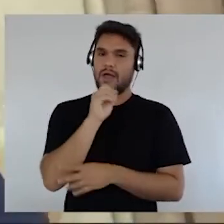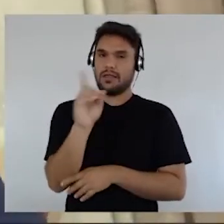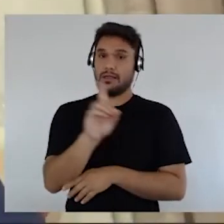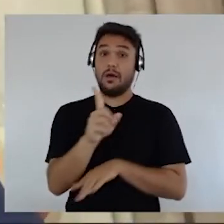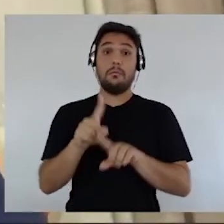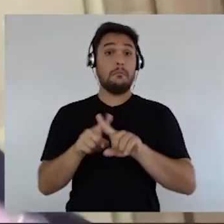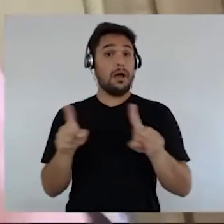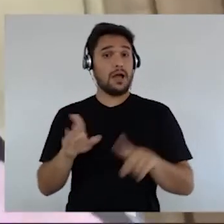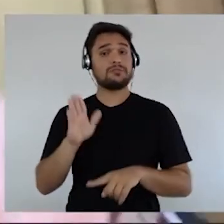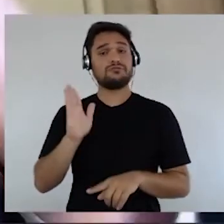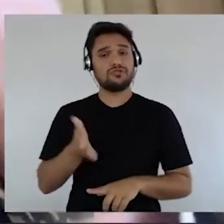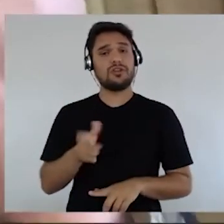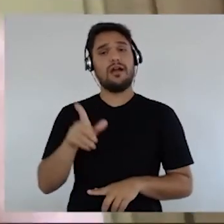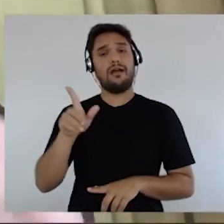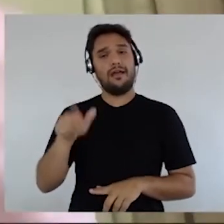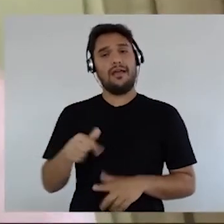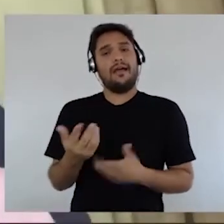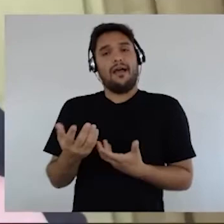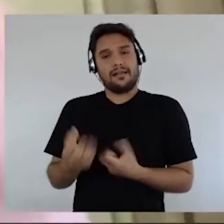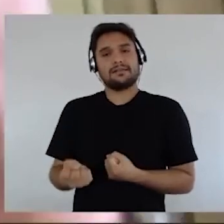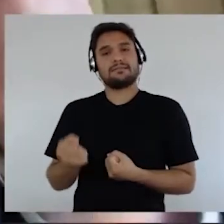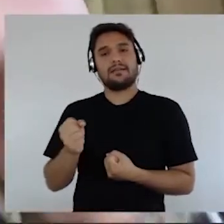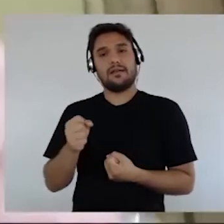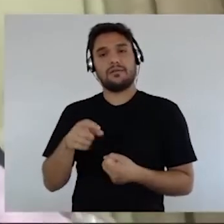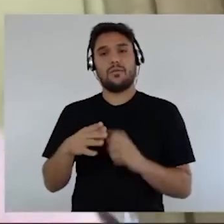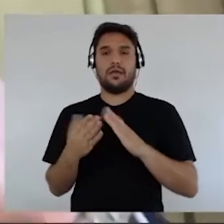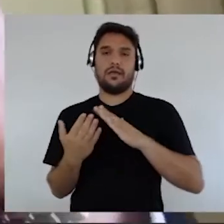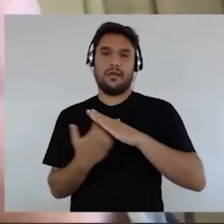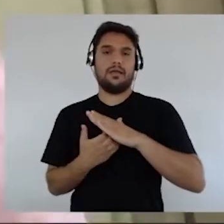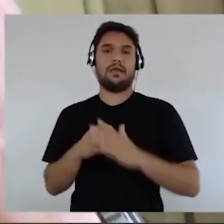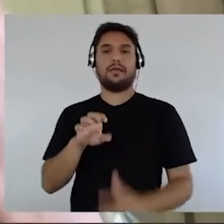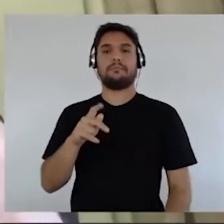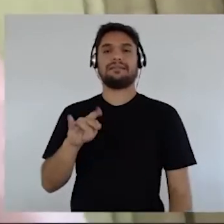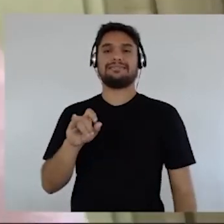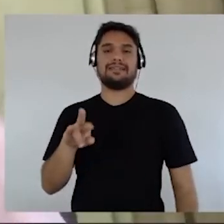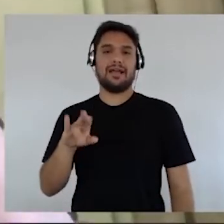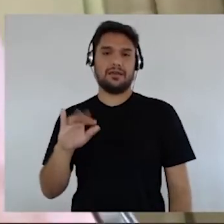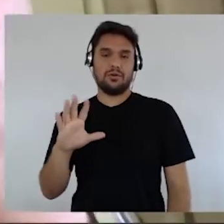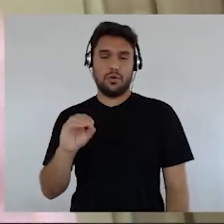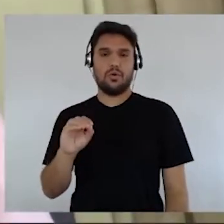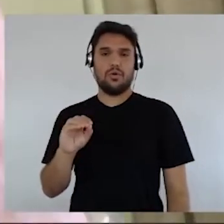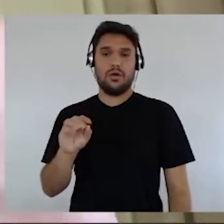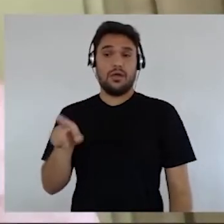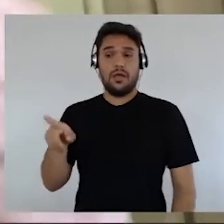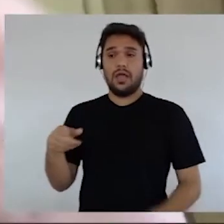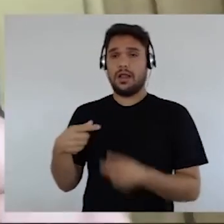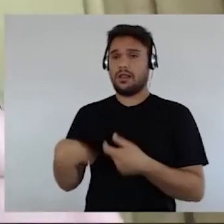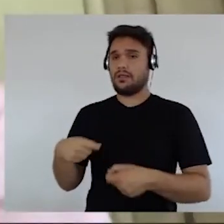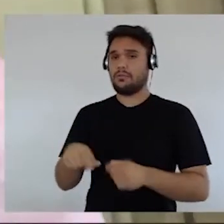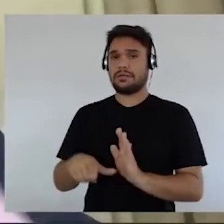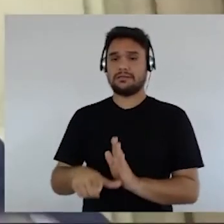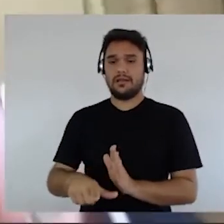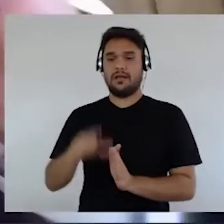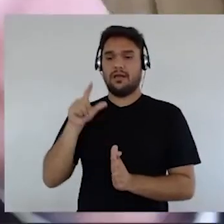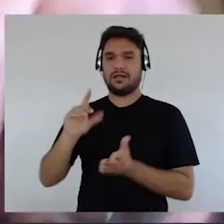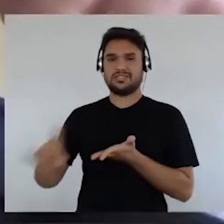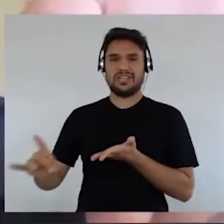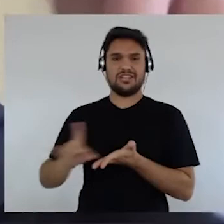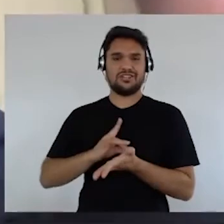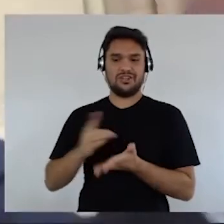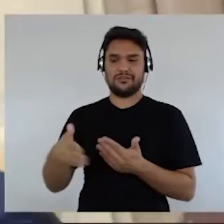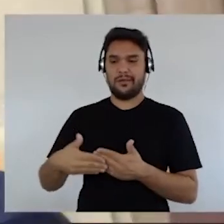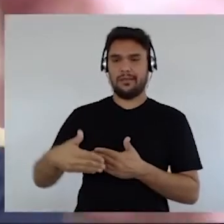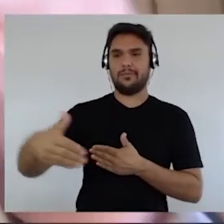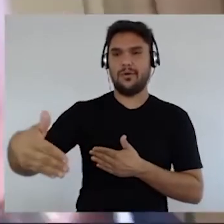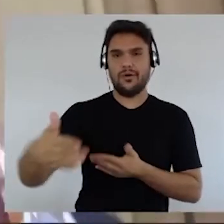se registrar, ele já é empresário. E ele não precisa fazer antes o registro para